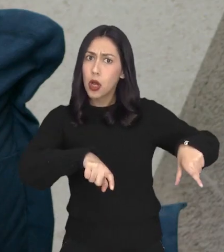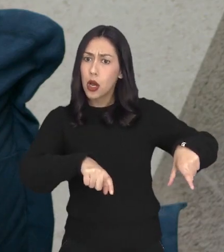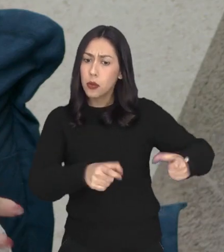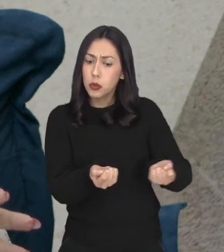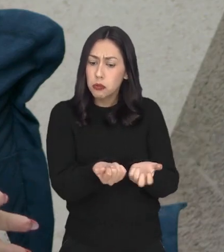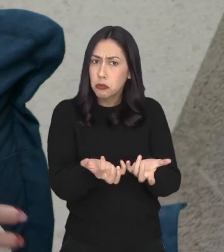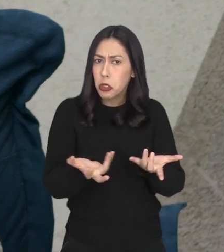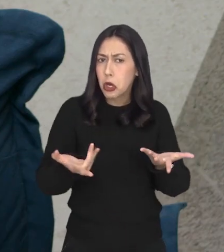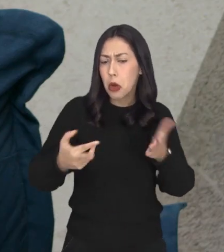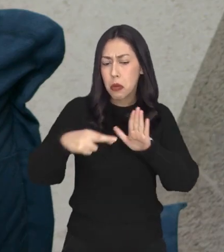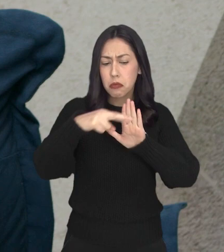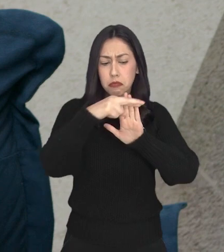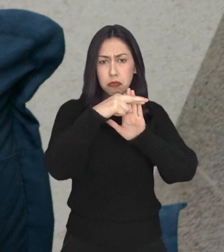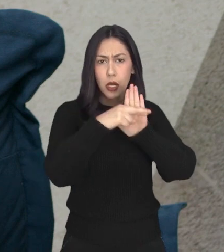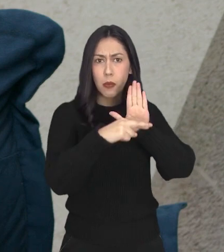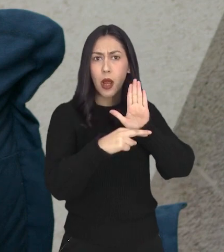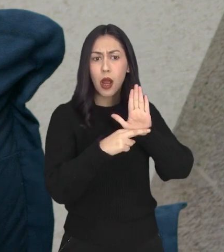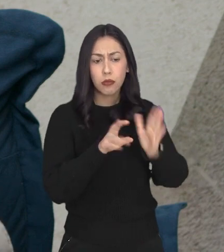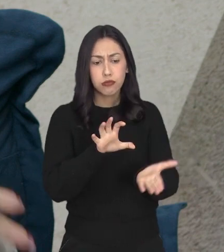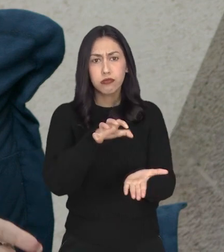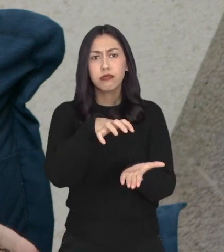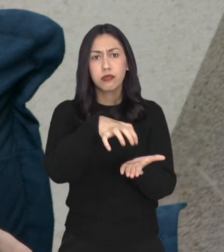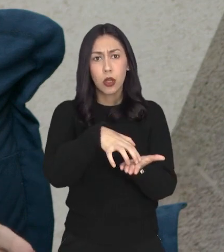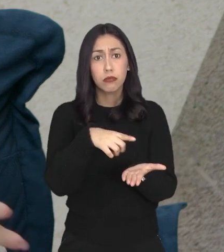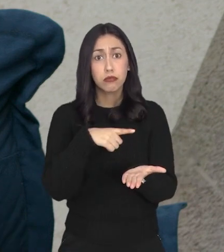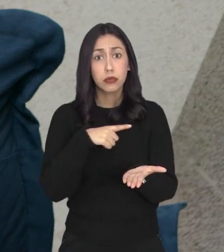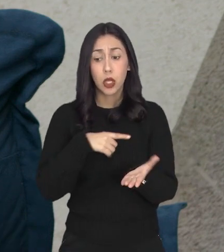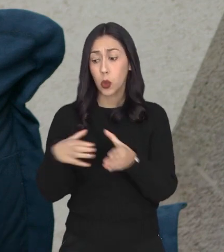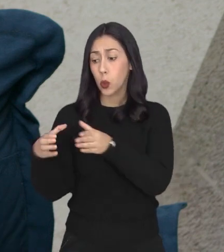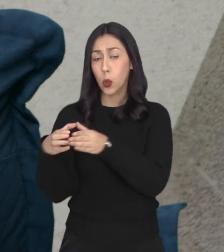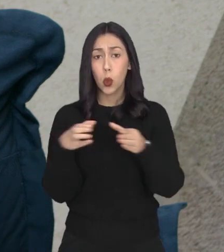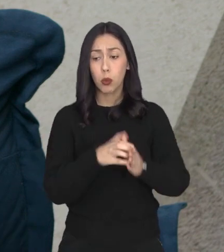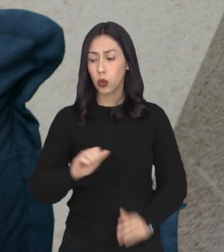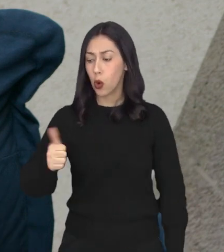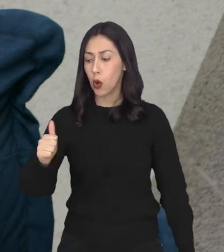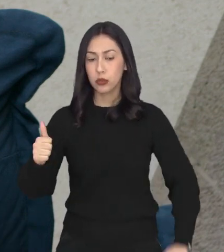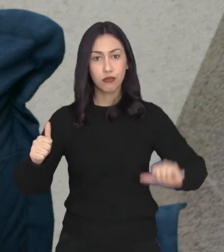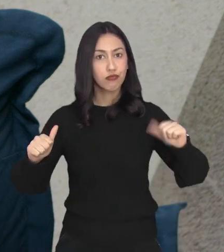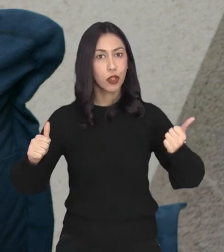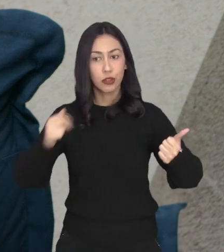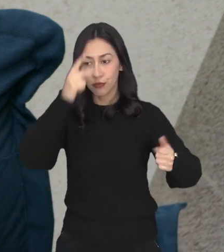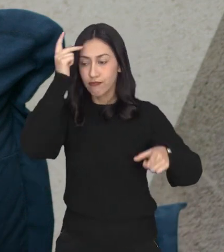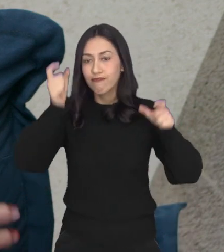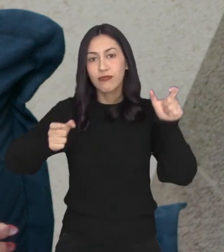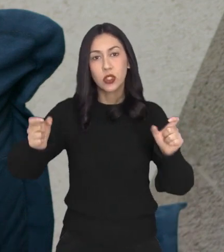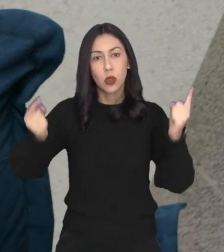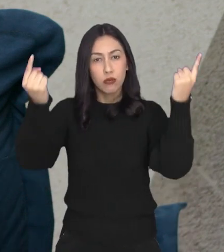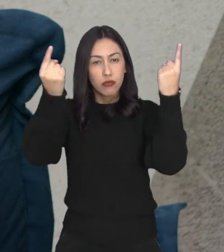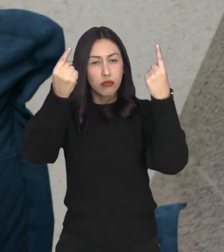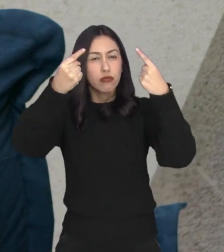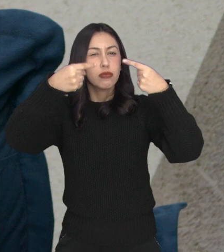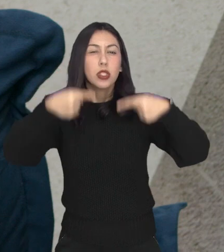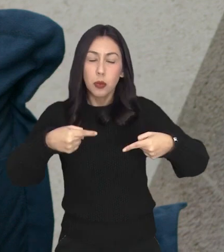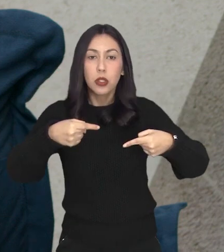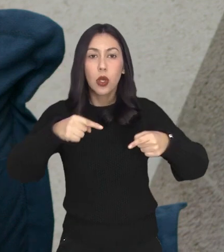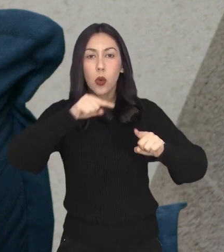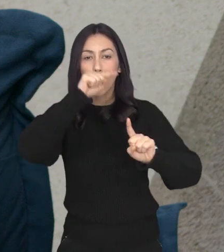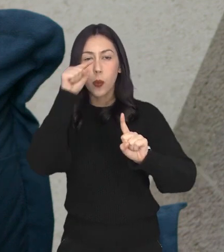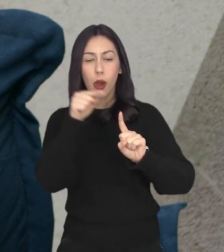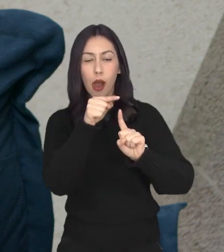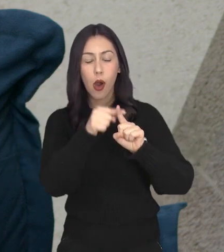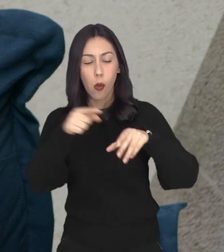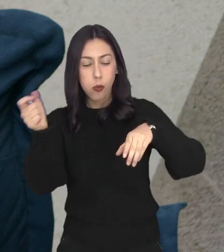cronograma padronizado pelo órgão regulador. Duas equipes compostas por 11 jogadores disputam numa partida em